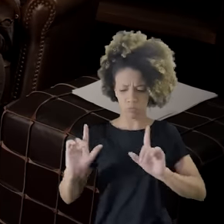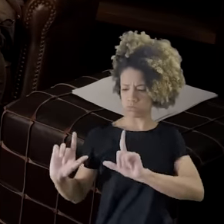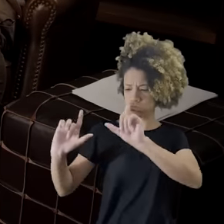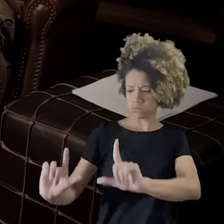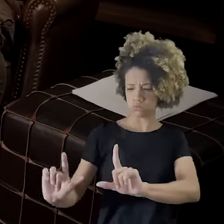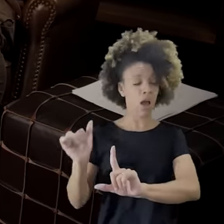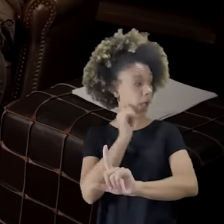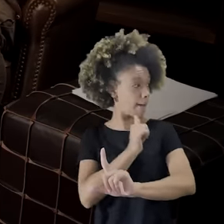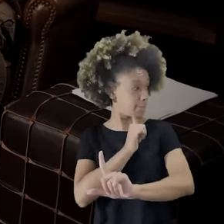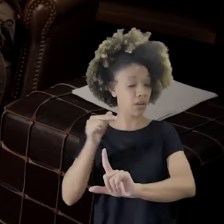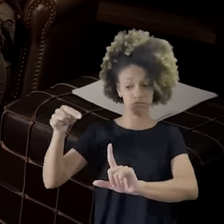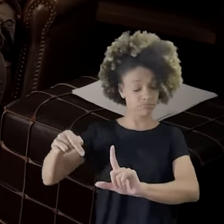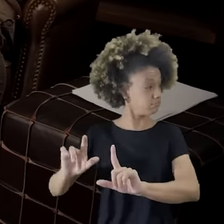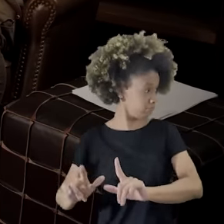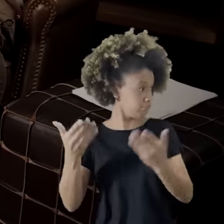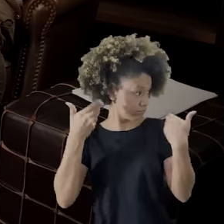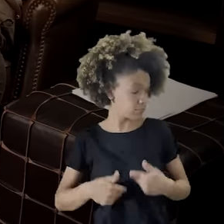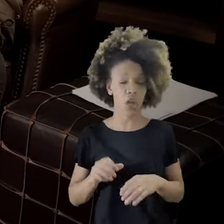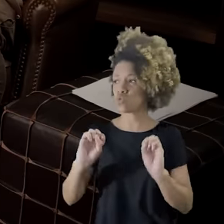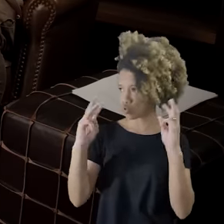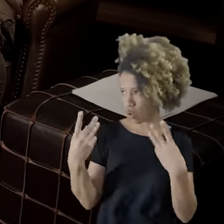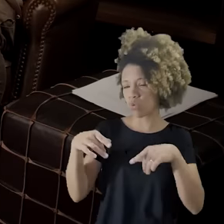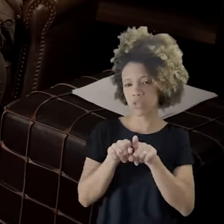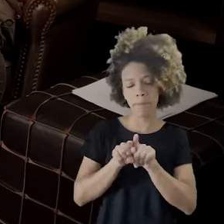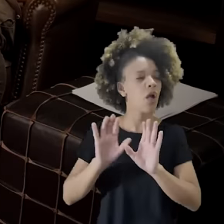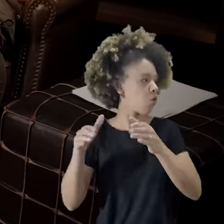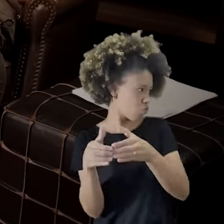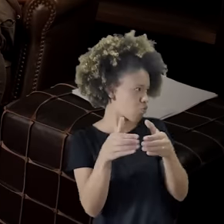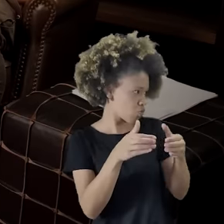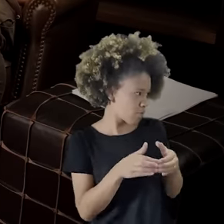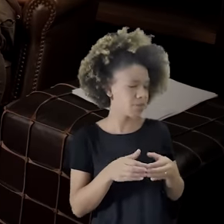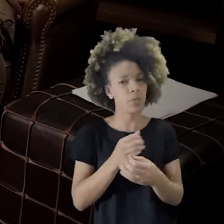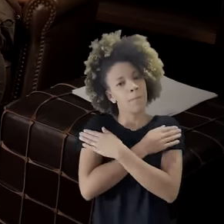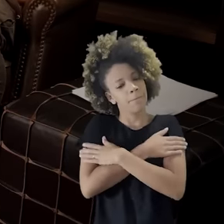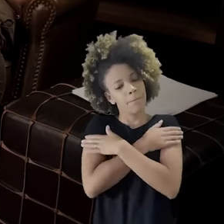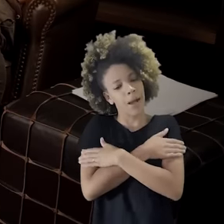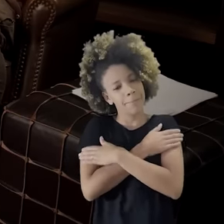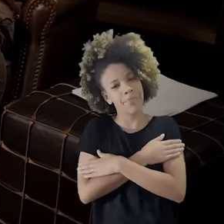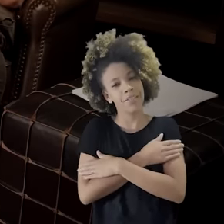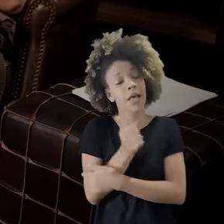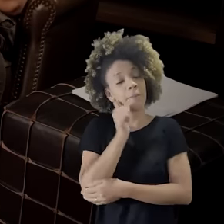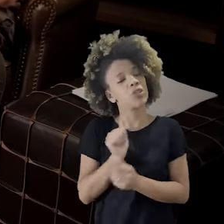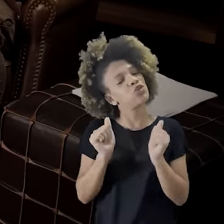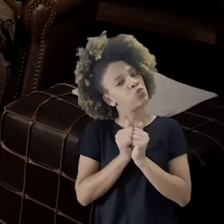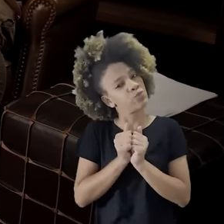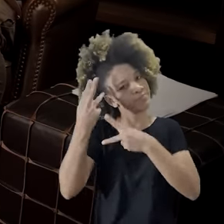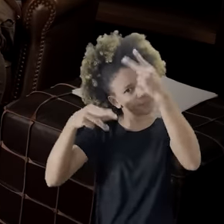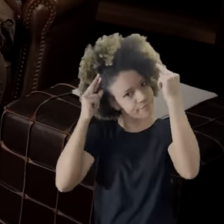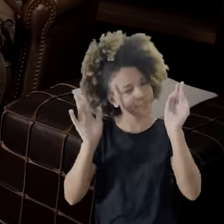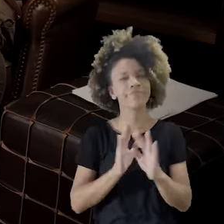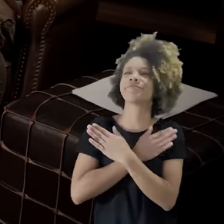e eu botei uma menina shows também no meu show até na sua comunidade um abraço aqui para a moça que está sempre com a gente